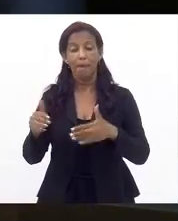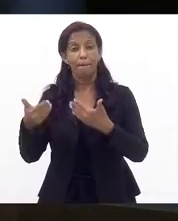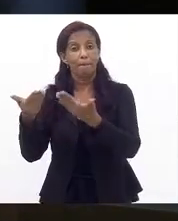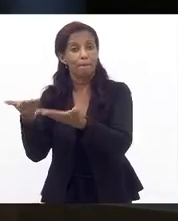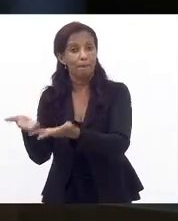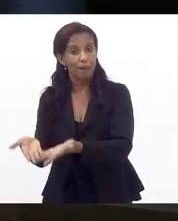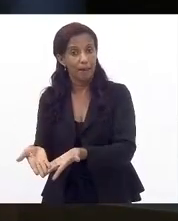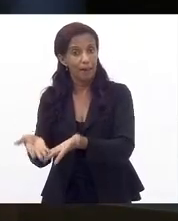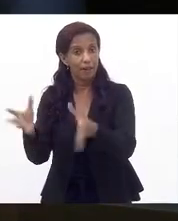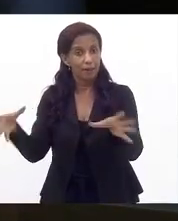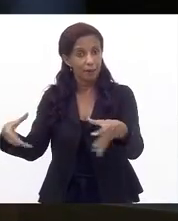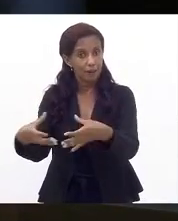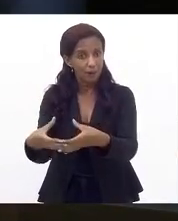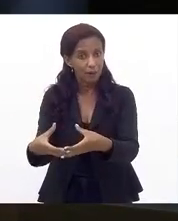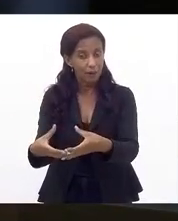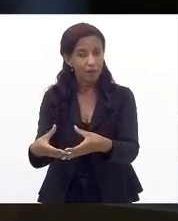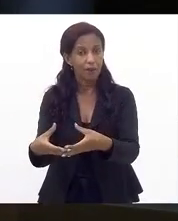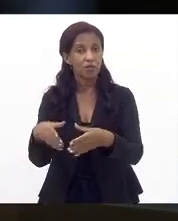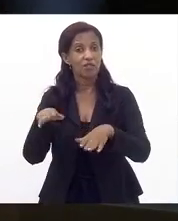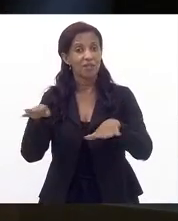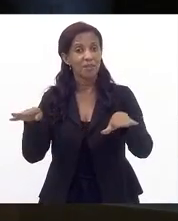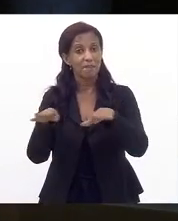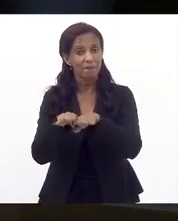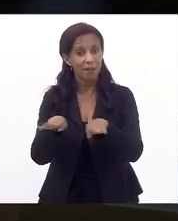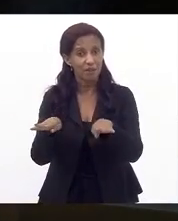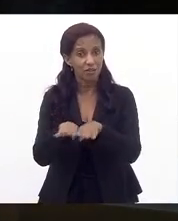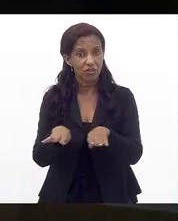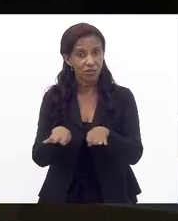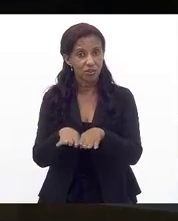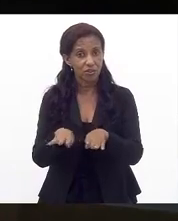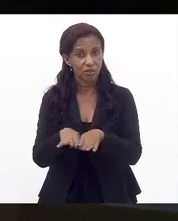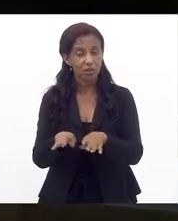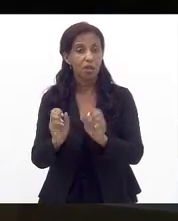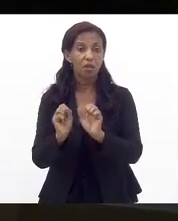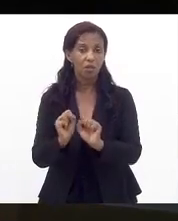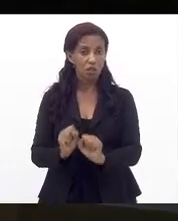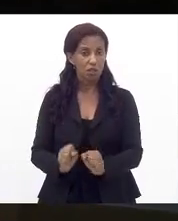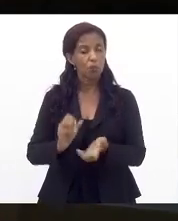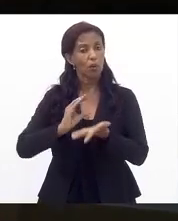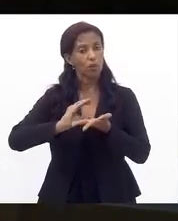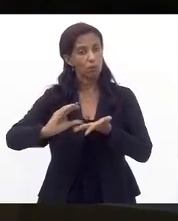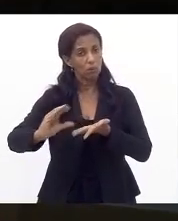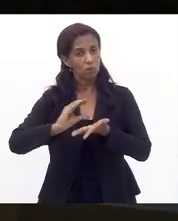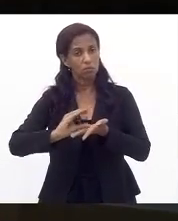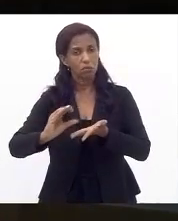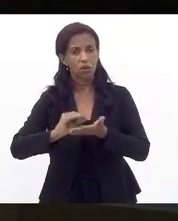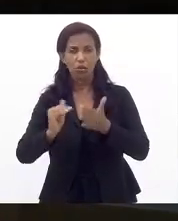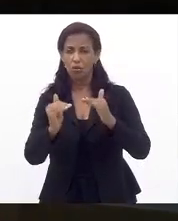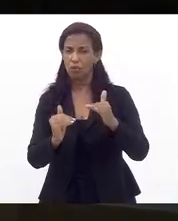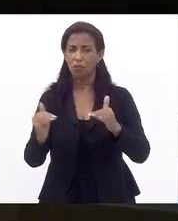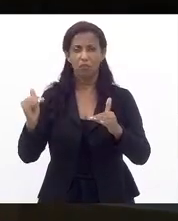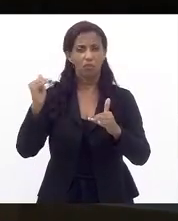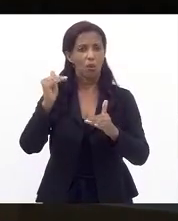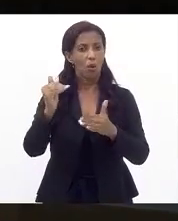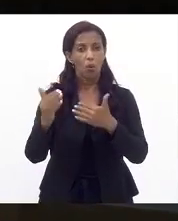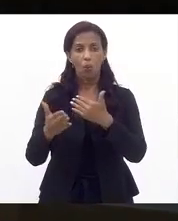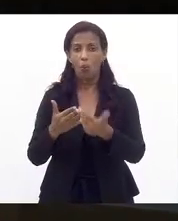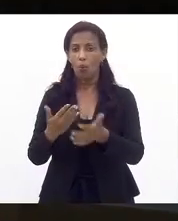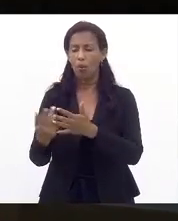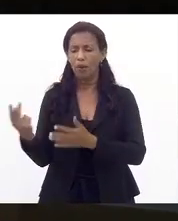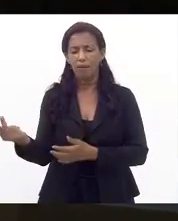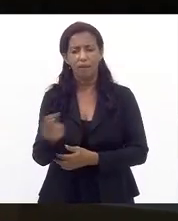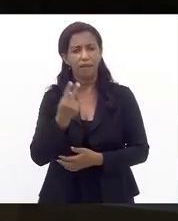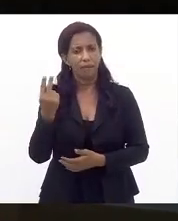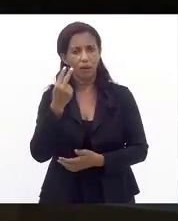aqueles que faz em média ele pode contribuir sobre qualquer remuneração aquele